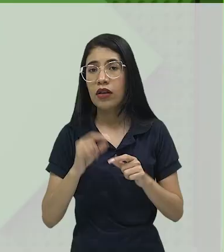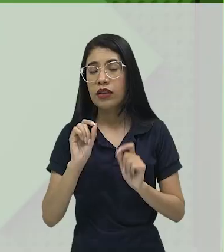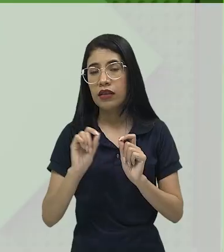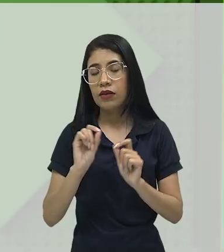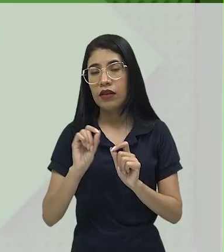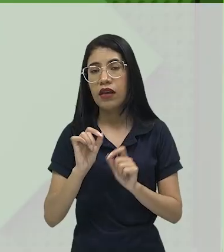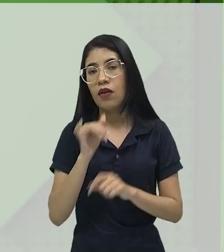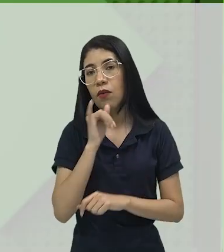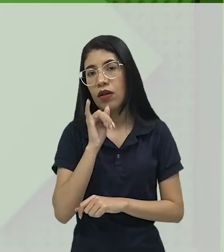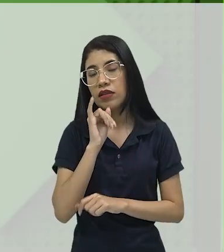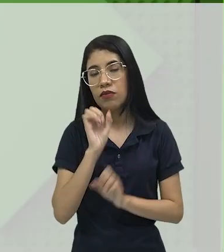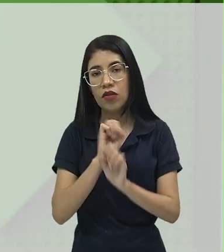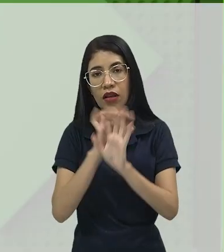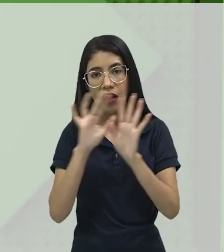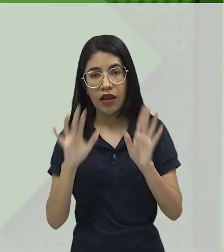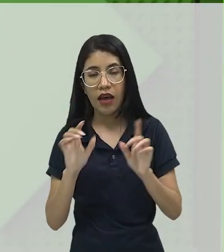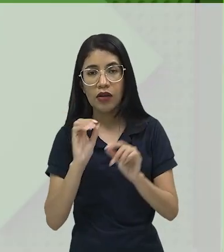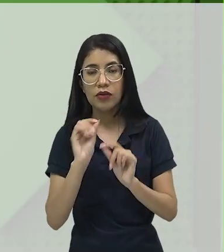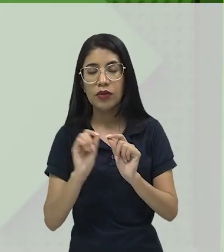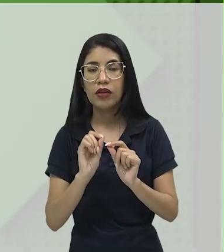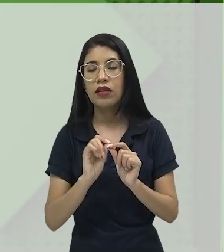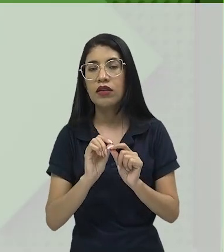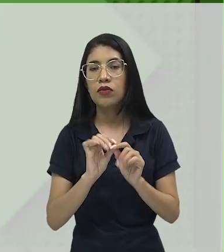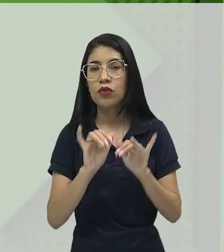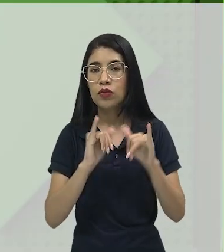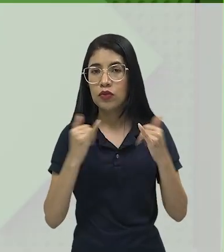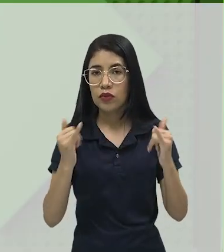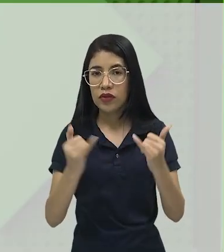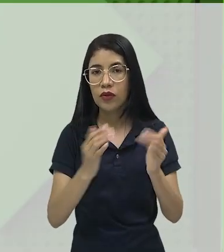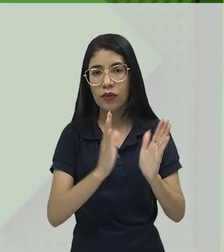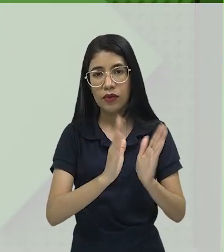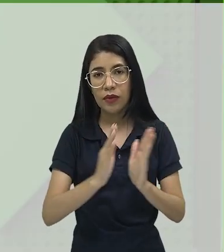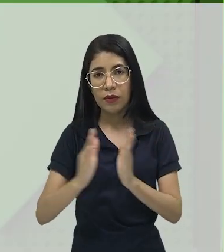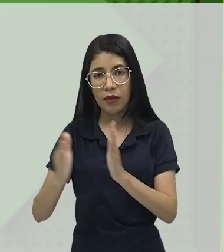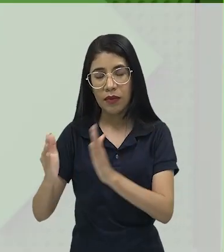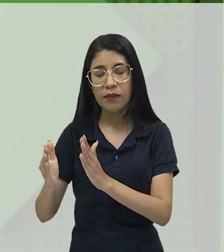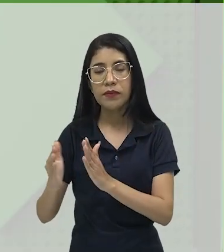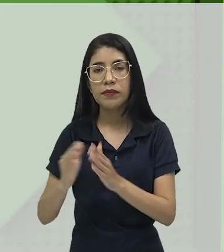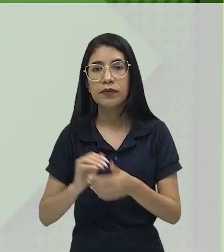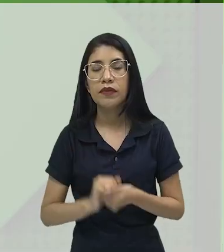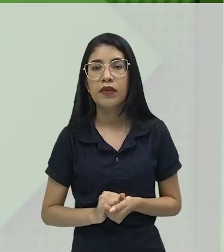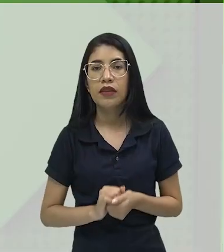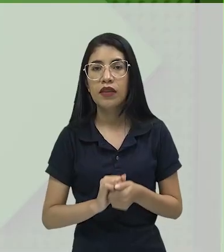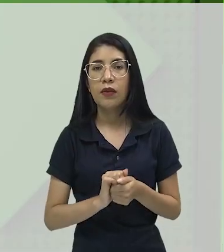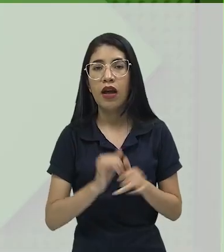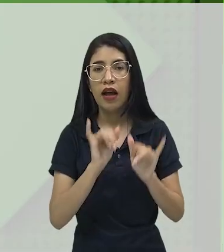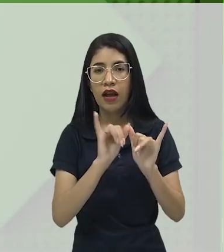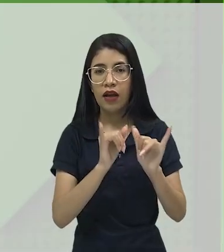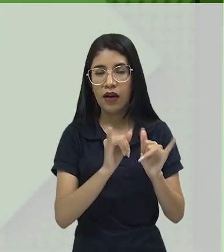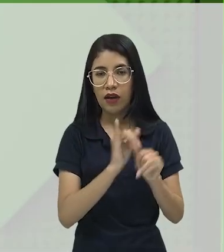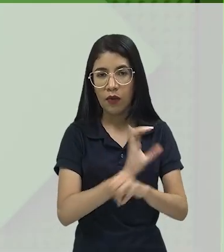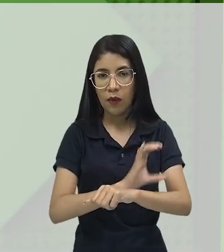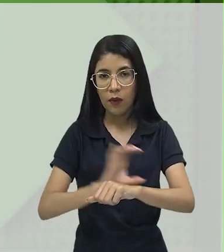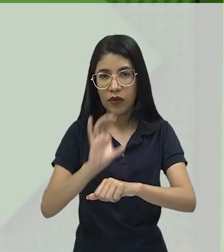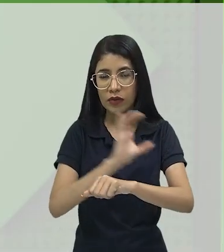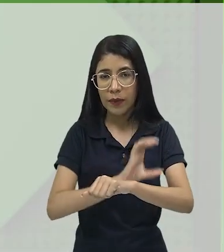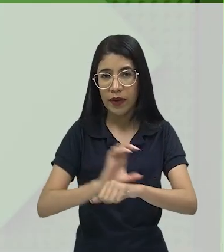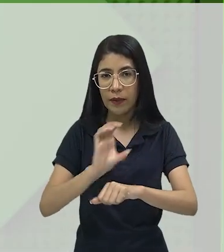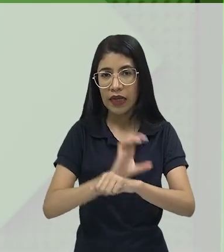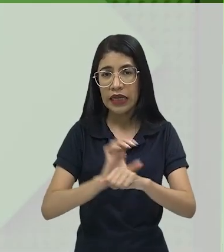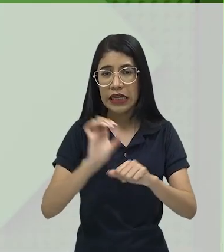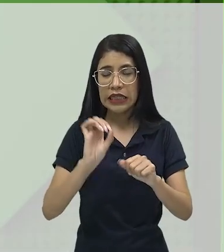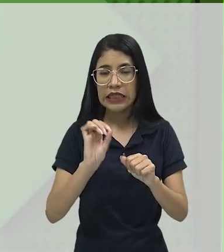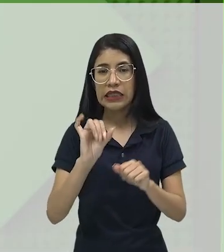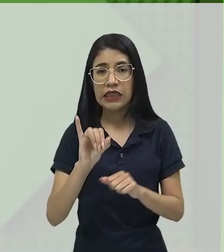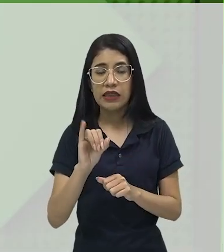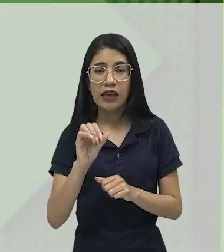exemplo que é um circuito em série. Então, a corrente elétrica vai estar passando por ele. Se eu retirar um,